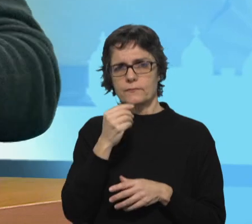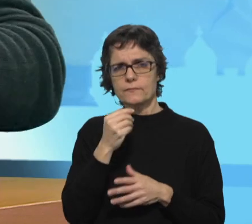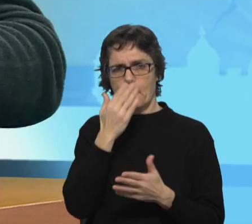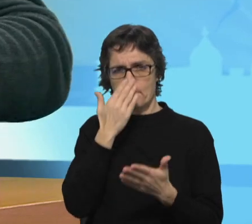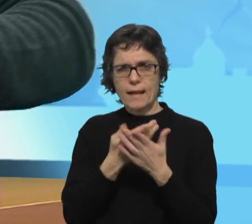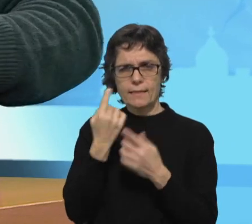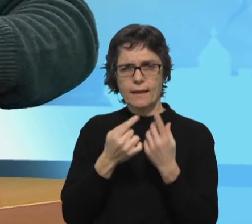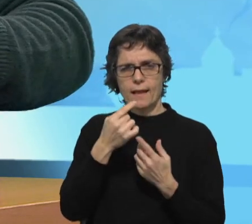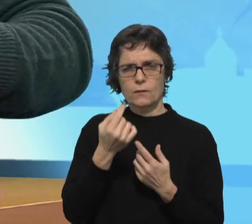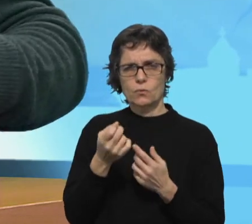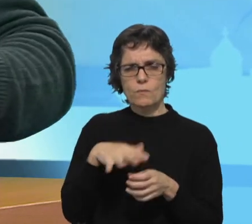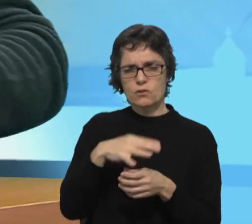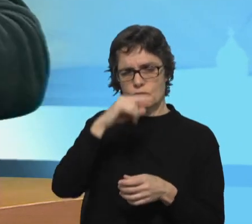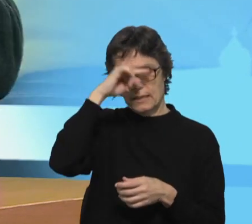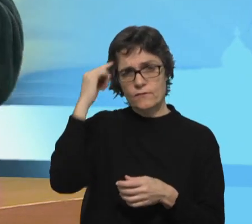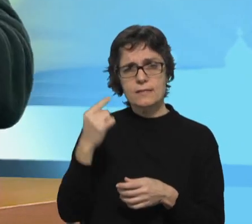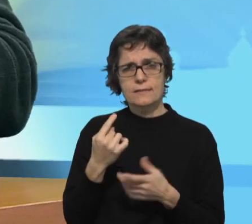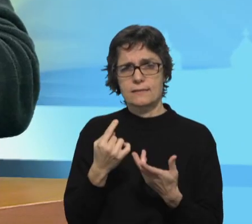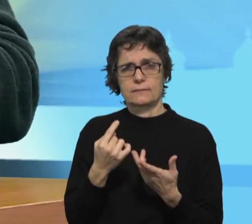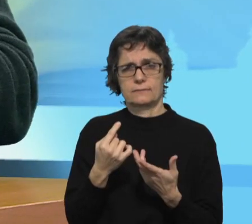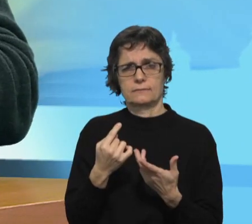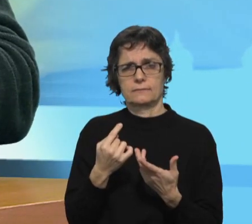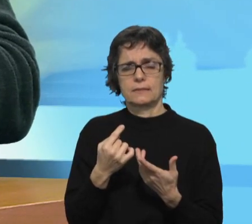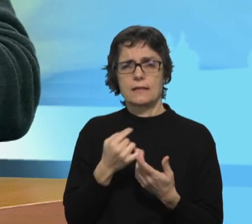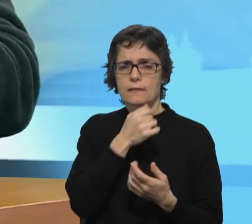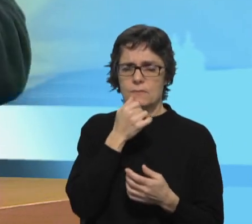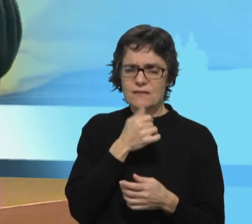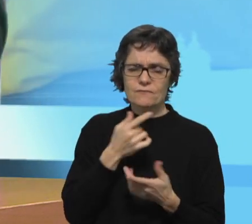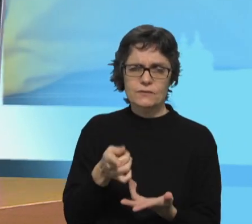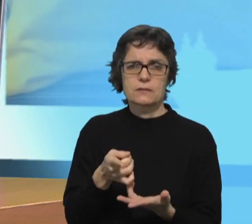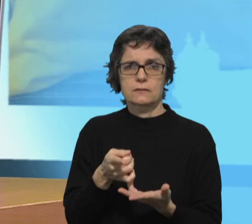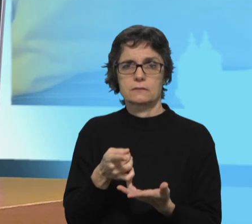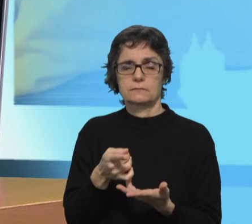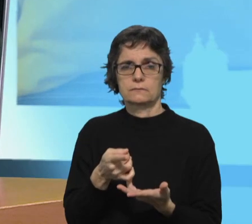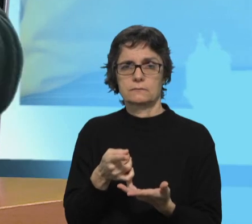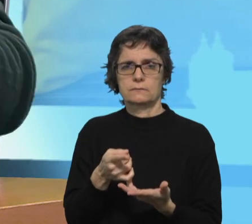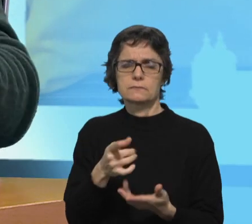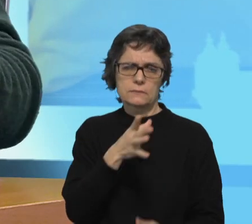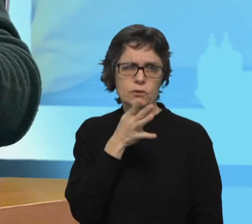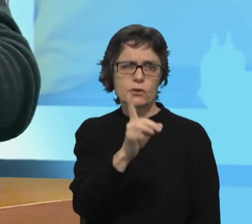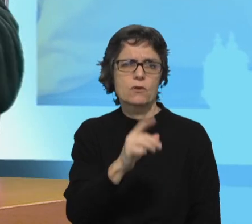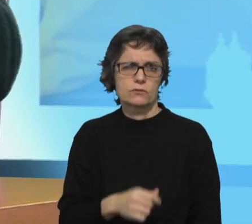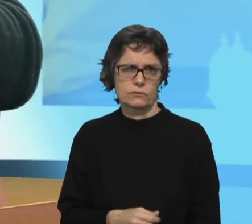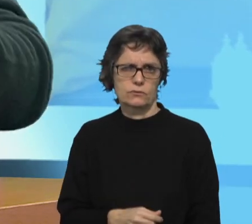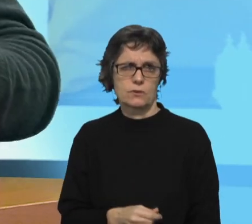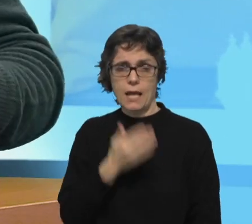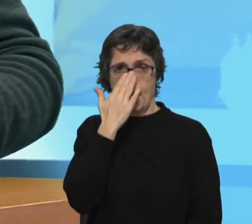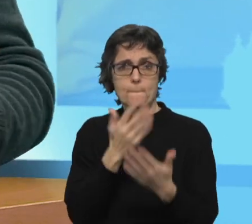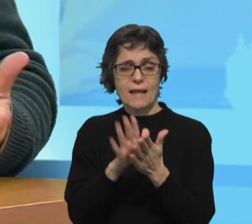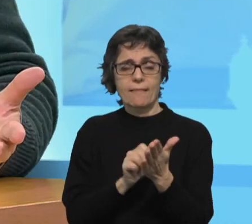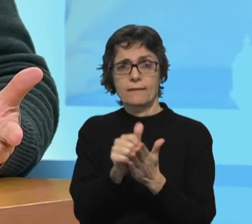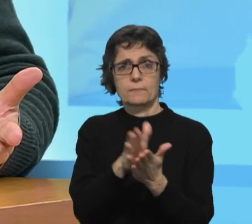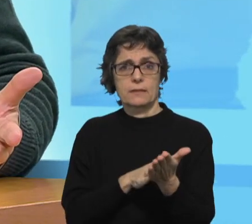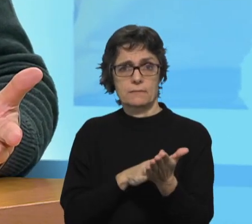superação, até algum sacrifício. Vamos lá ver uma coisa. Até com imagens que a Bíblia dá, que o São Paulo dá,